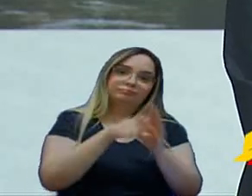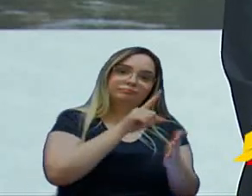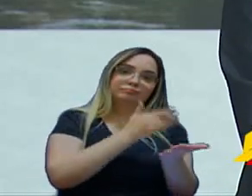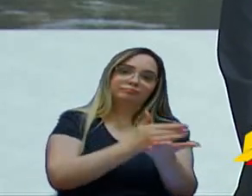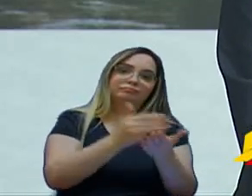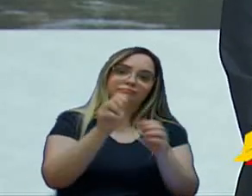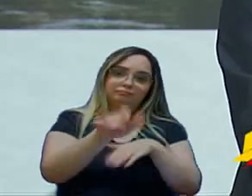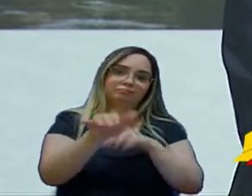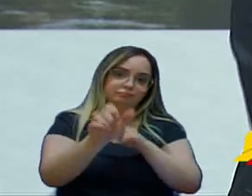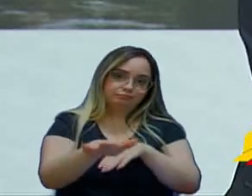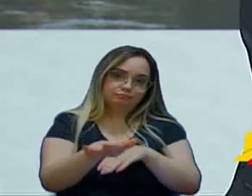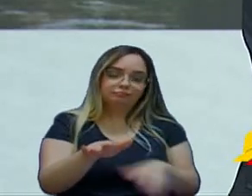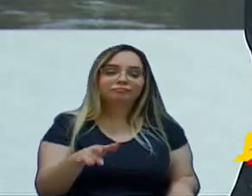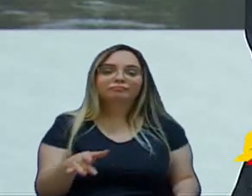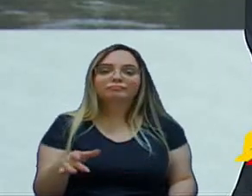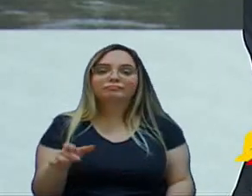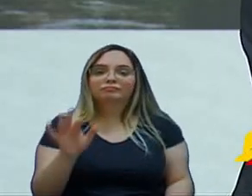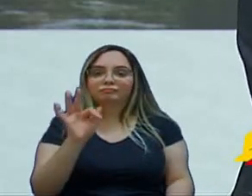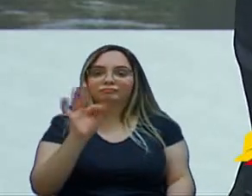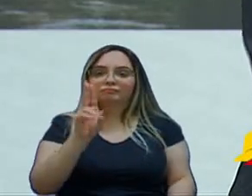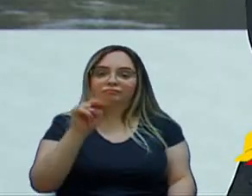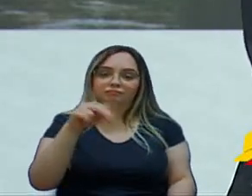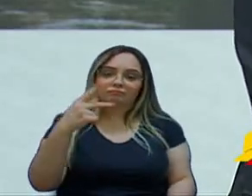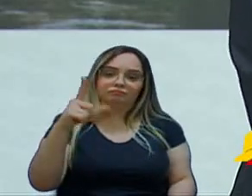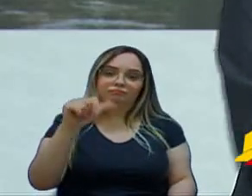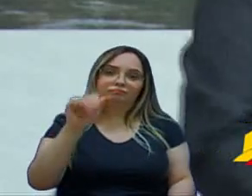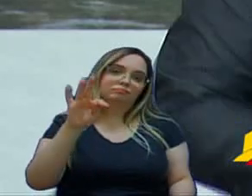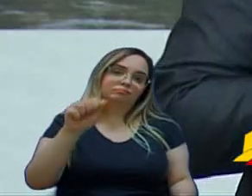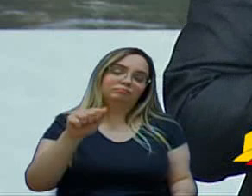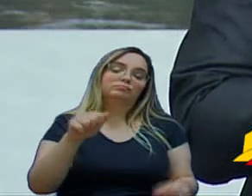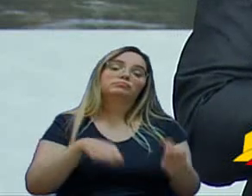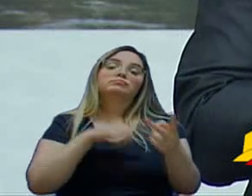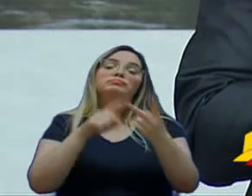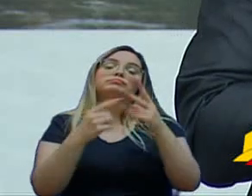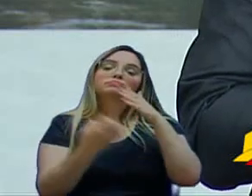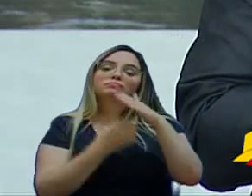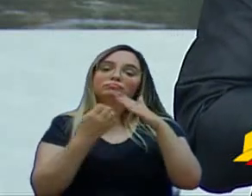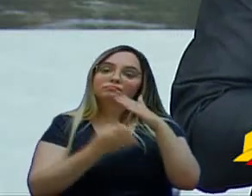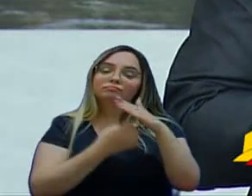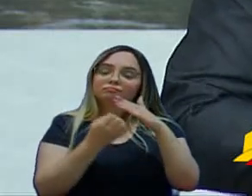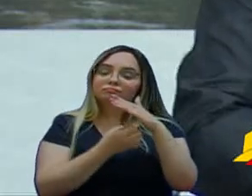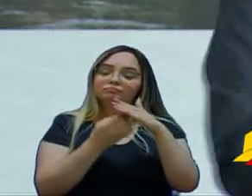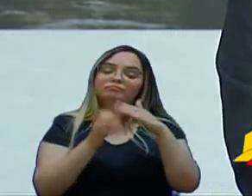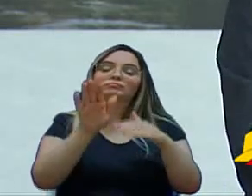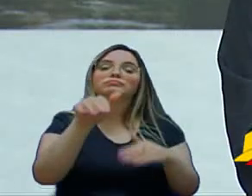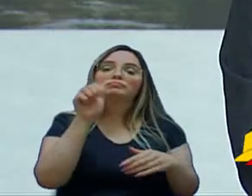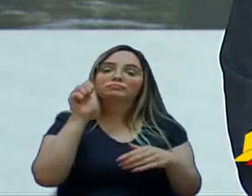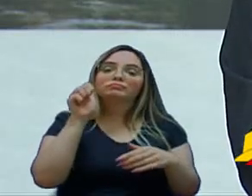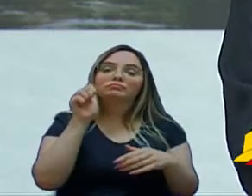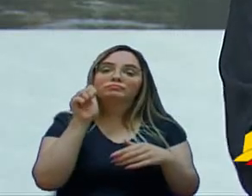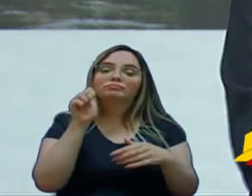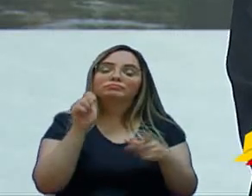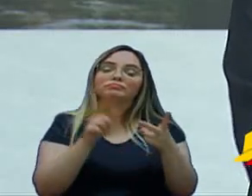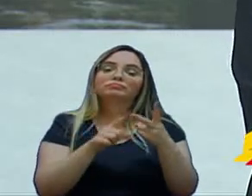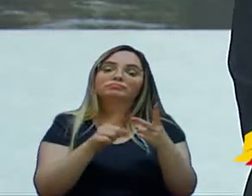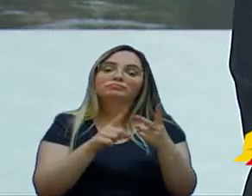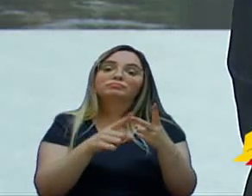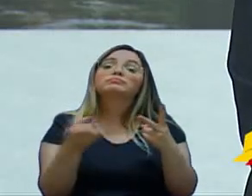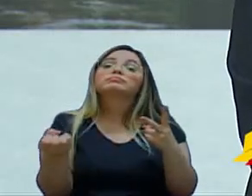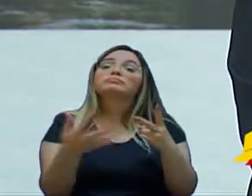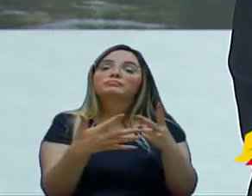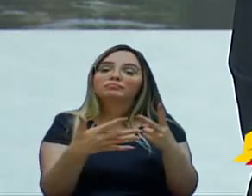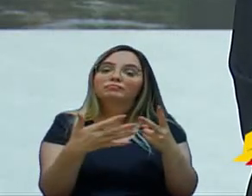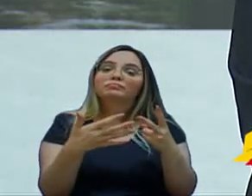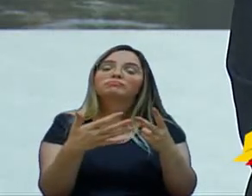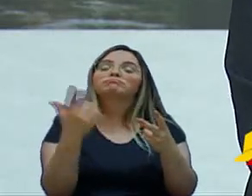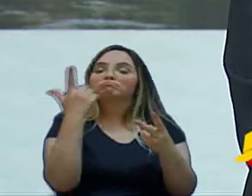setembro. Agora é o Fomplata. Agora, existe a segunda empresa que está sendo chamada e essa nova licitação